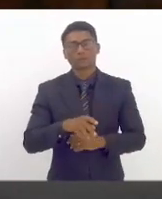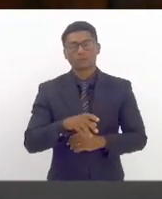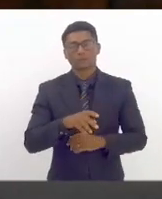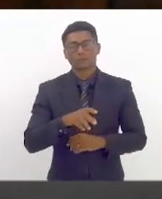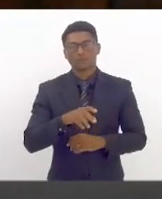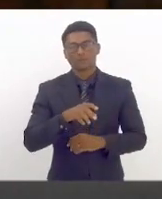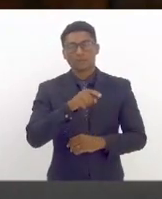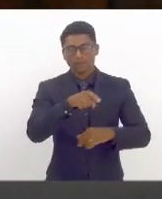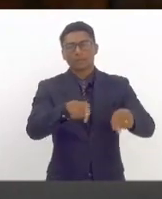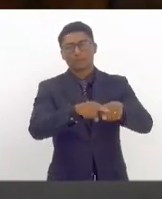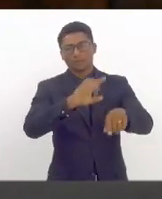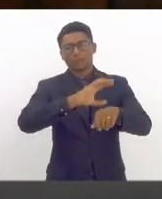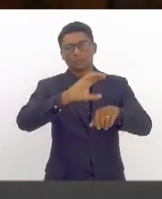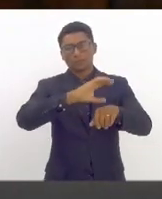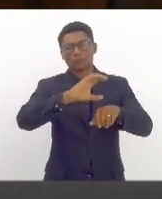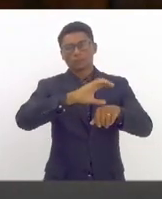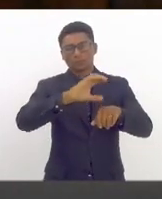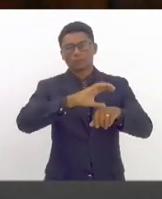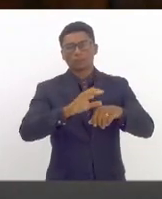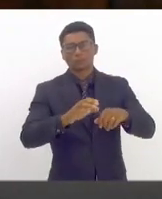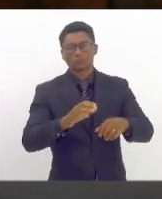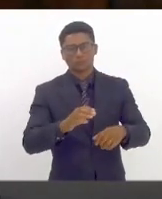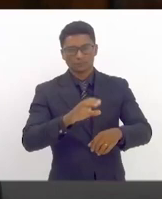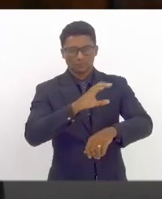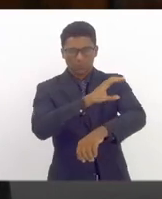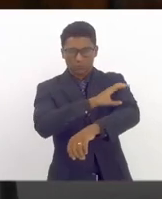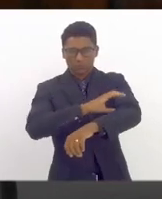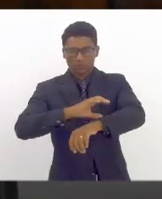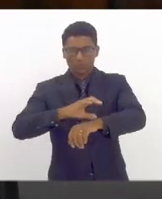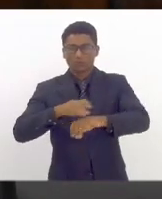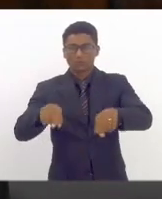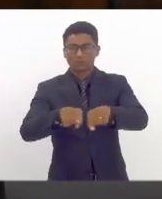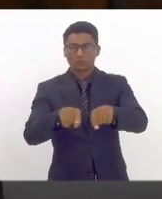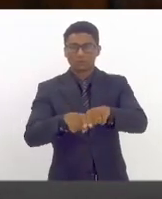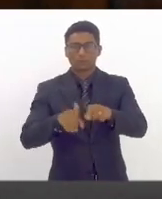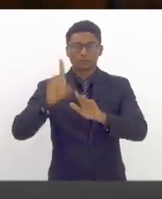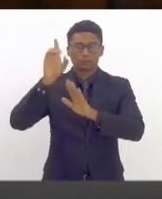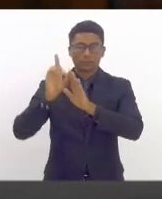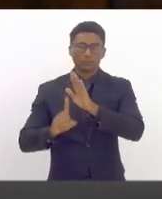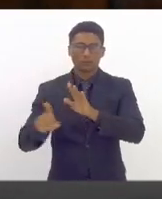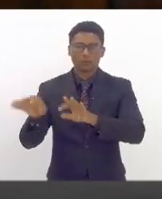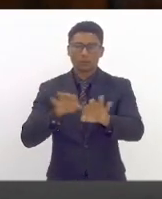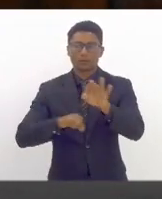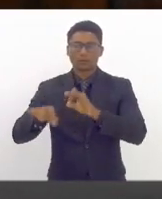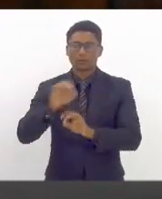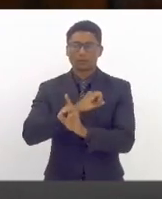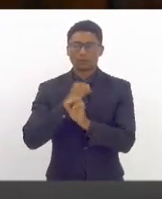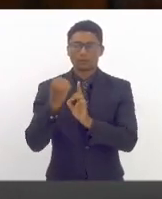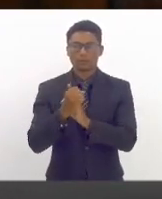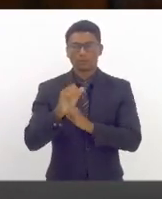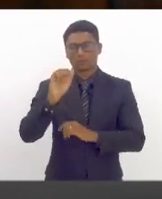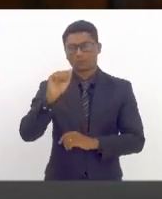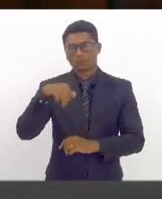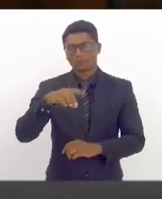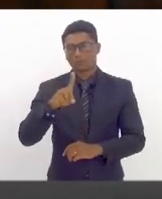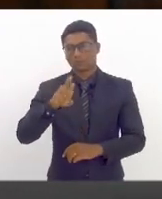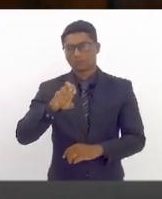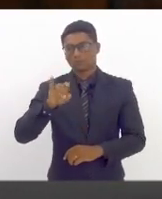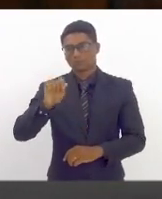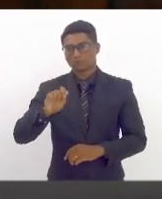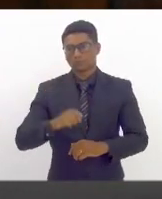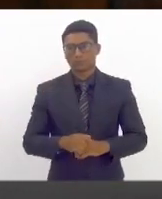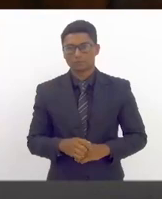que também é do curso de produção cultural e a diretora de arranjos sociais Andréia Falcão e